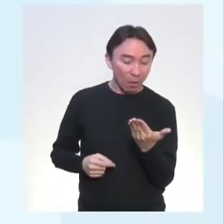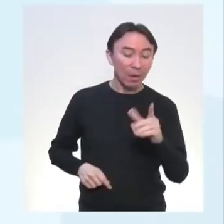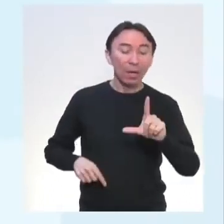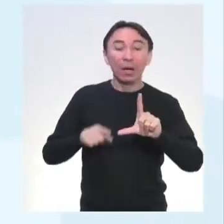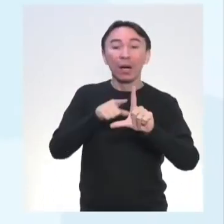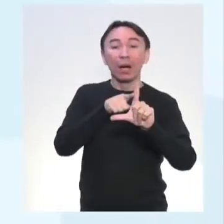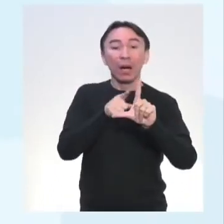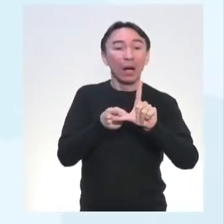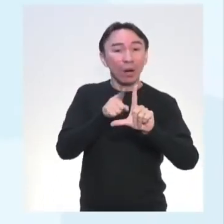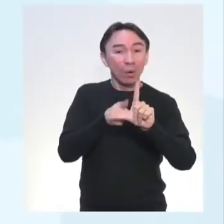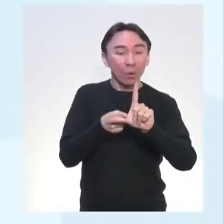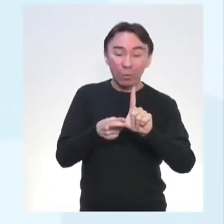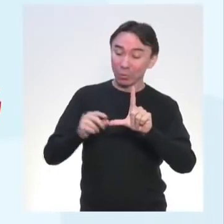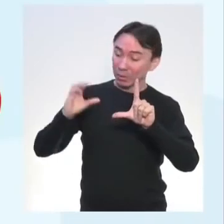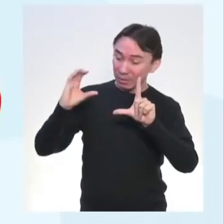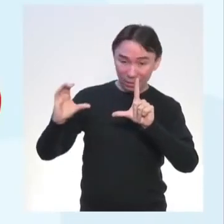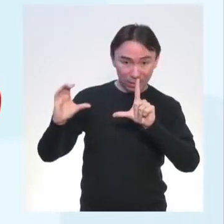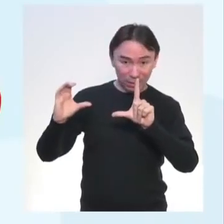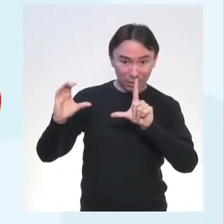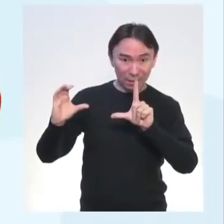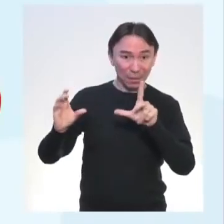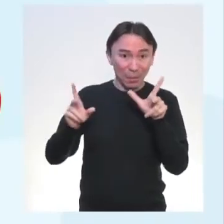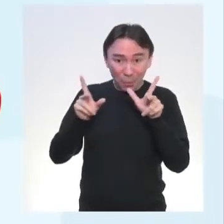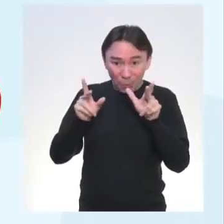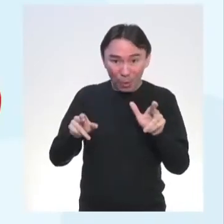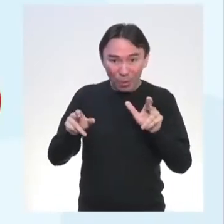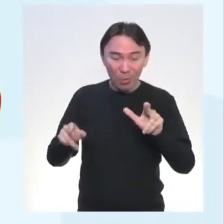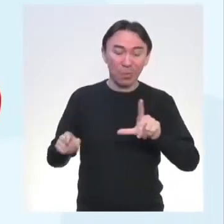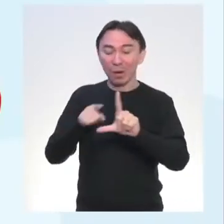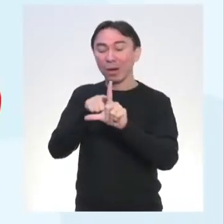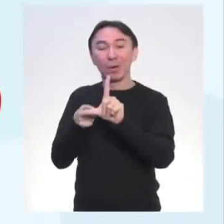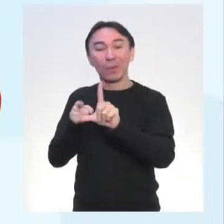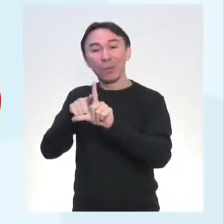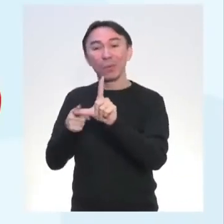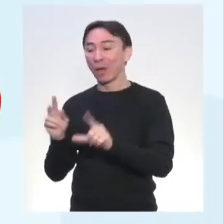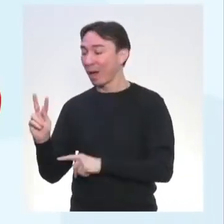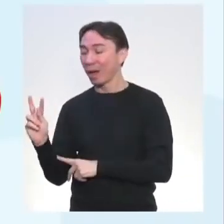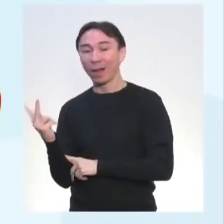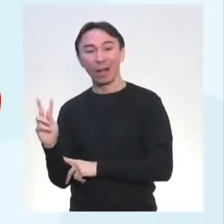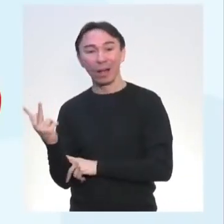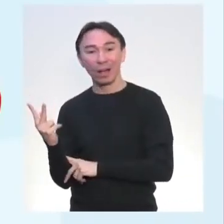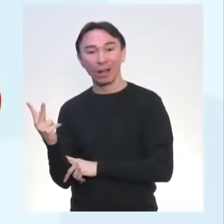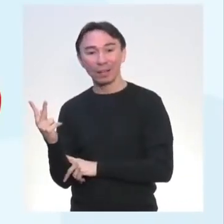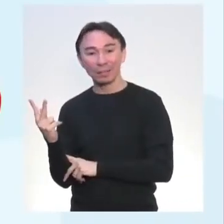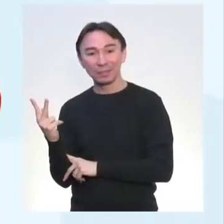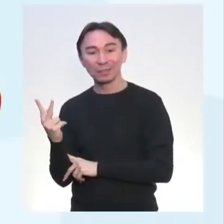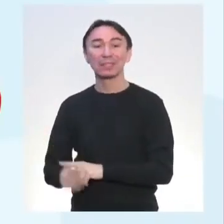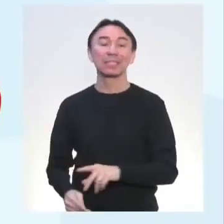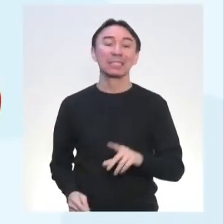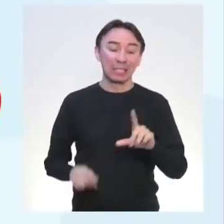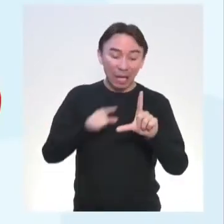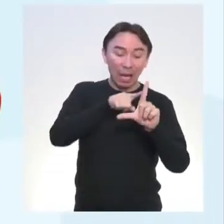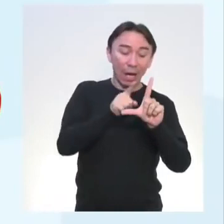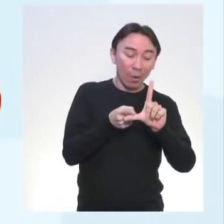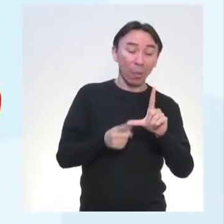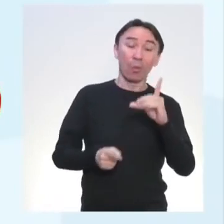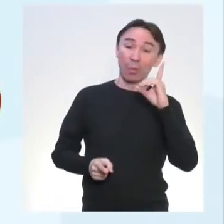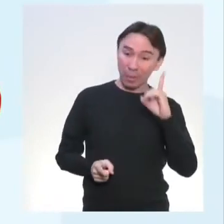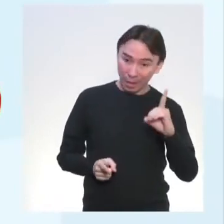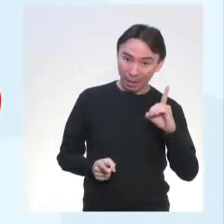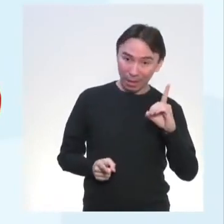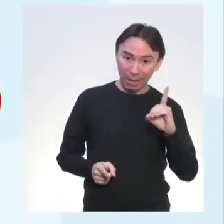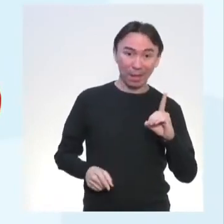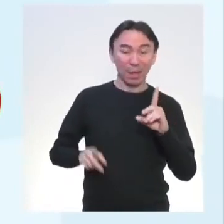correspondente ao ângulo H. Que legal, né? O ângulo D é correspondente ao ângulo